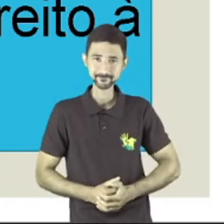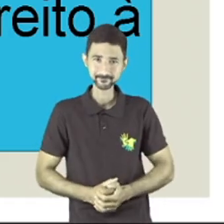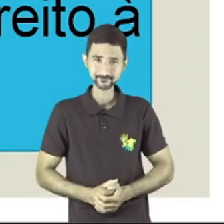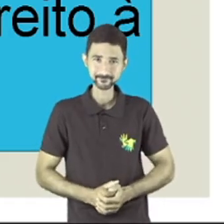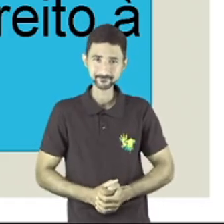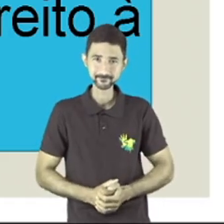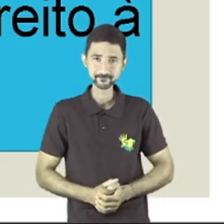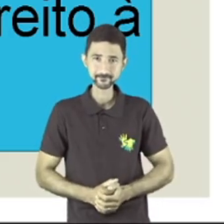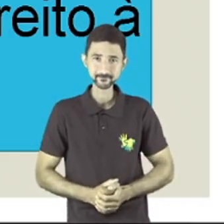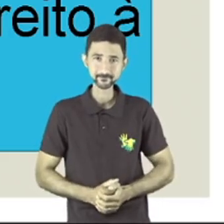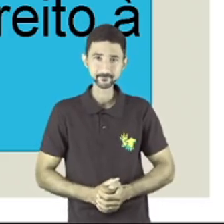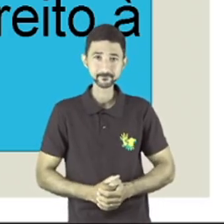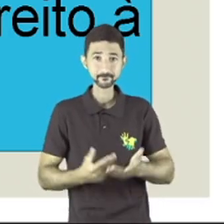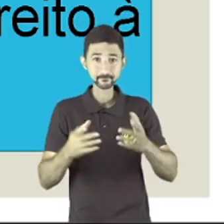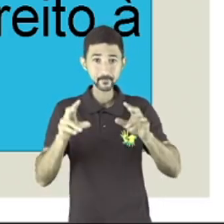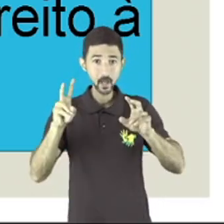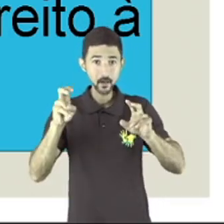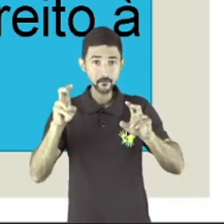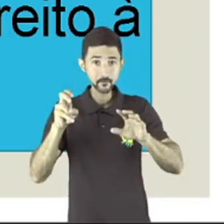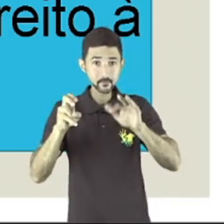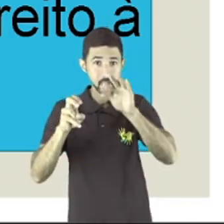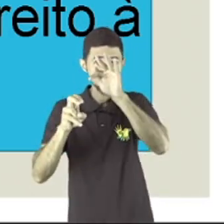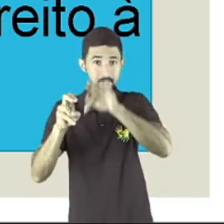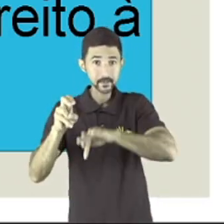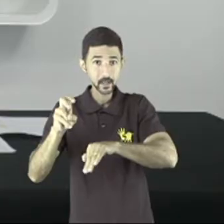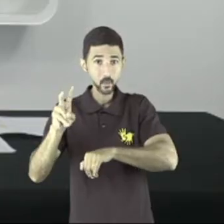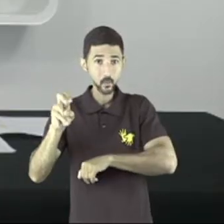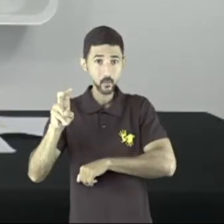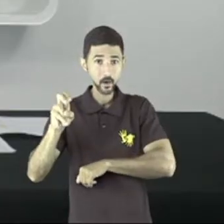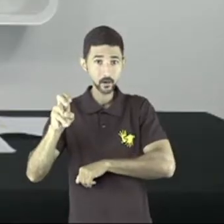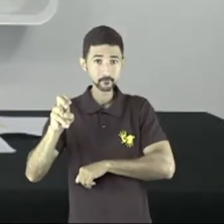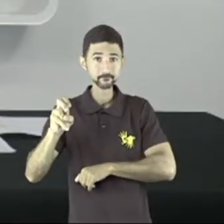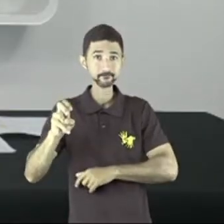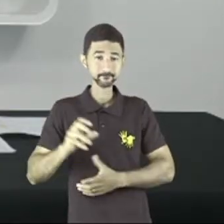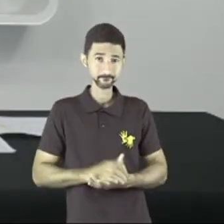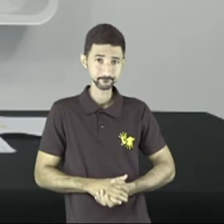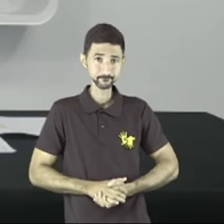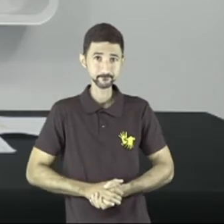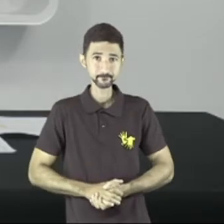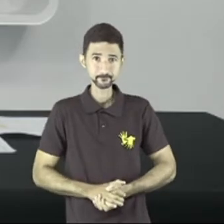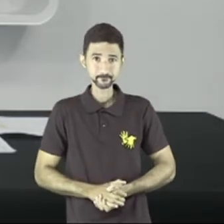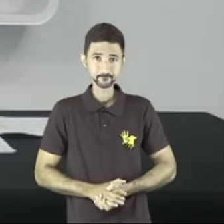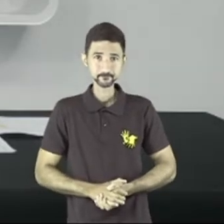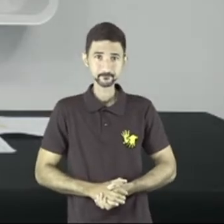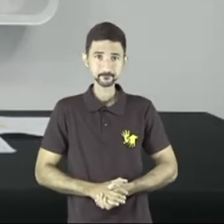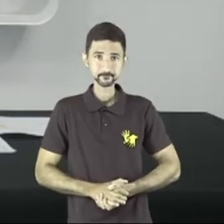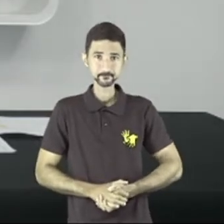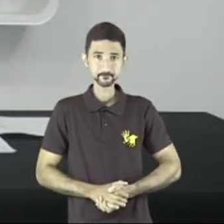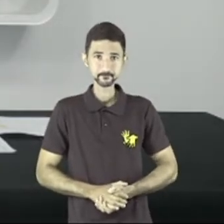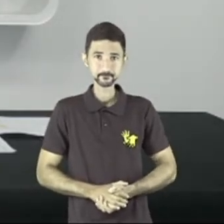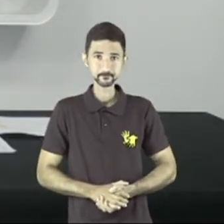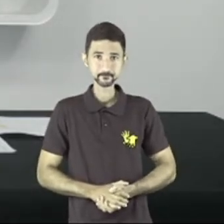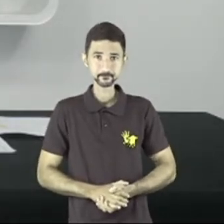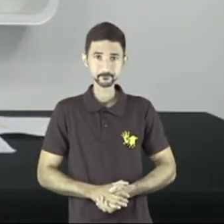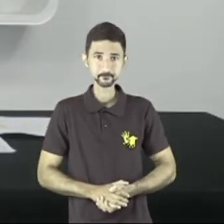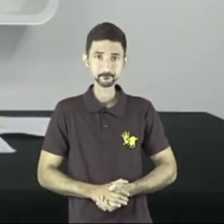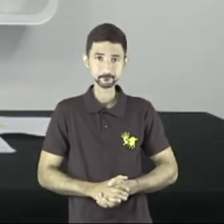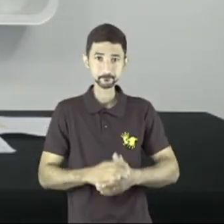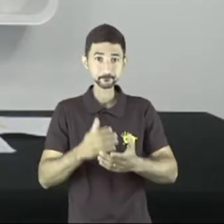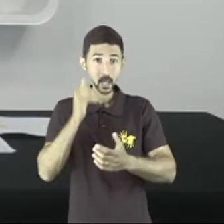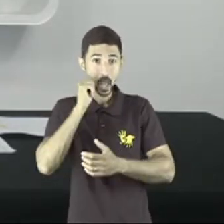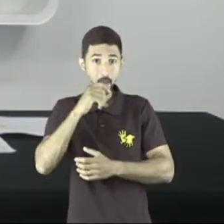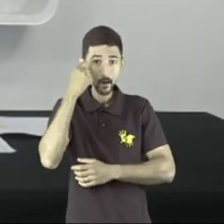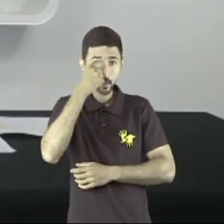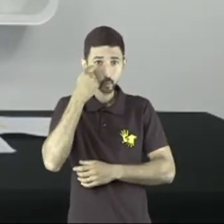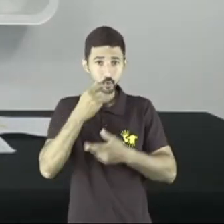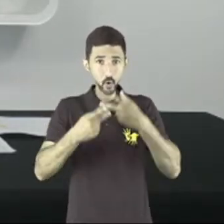felicidade. Bem aqui acaba a citação dela, por isso, fecha aspas, viu, crianças? A Ruth Rocha